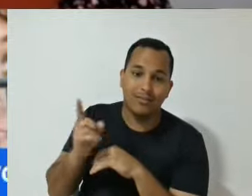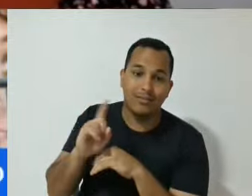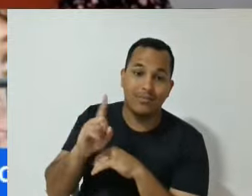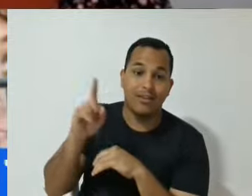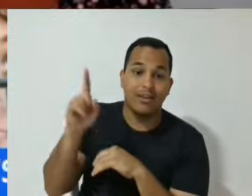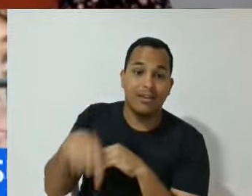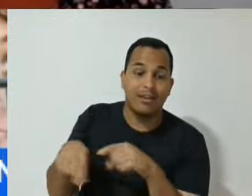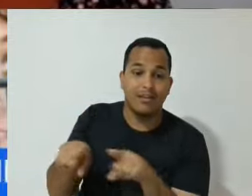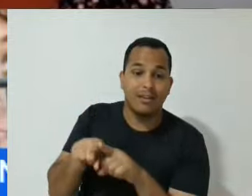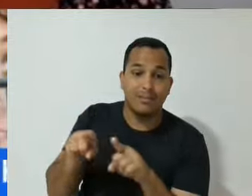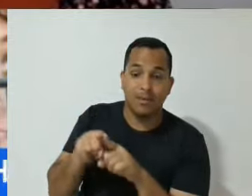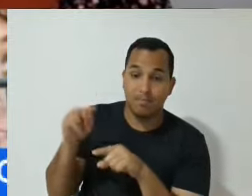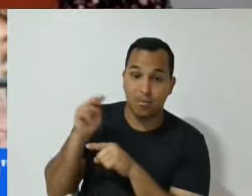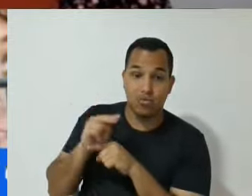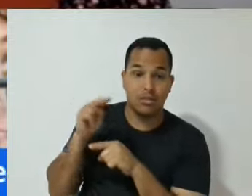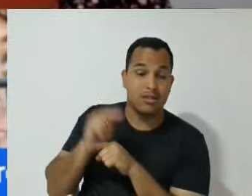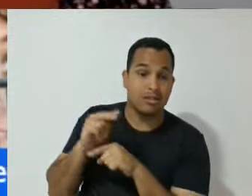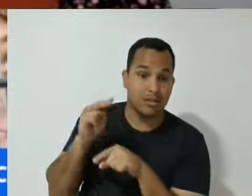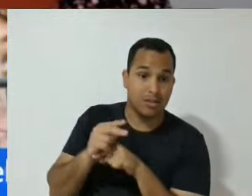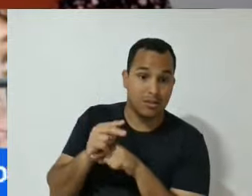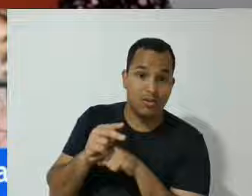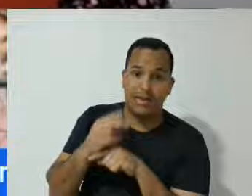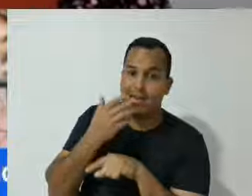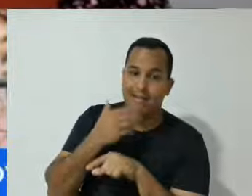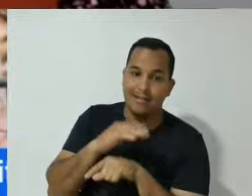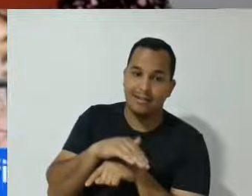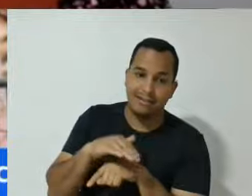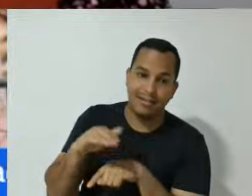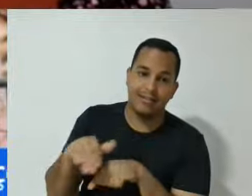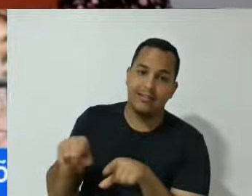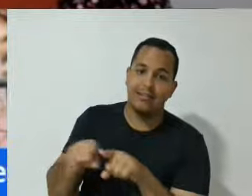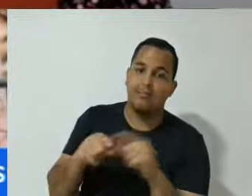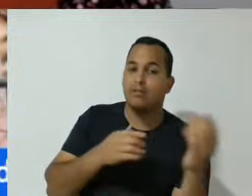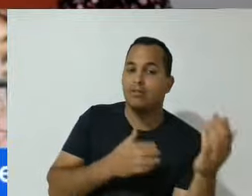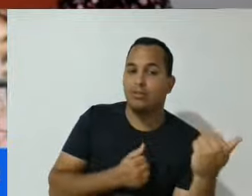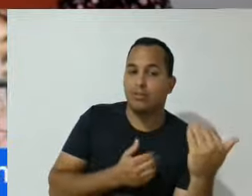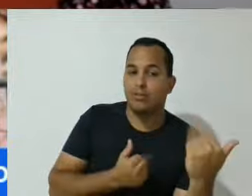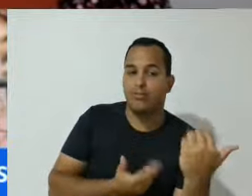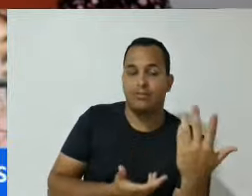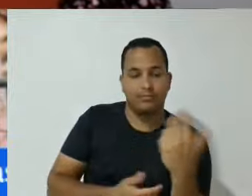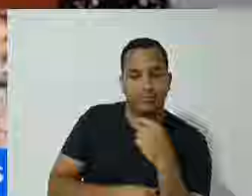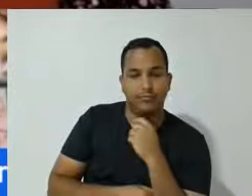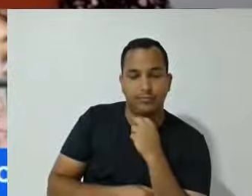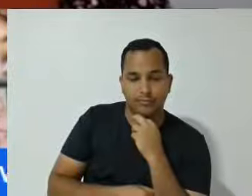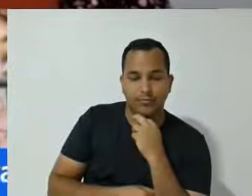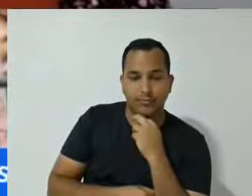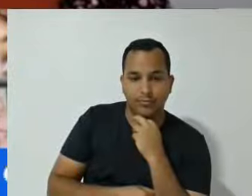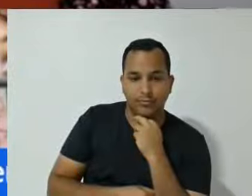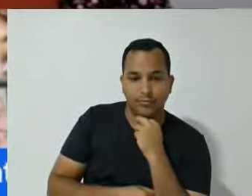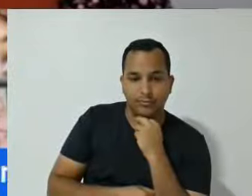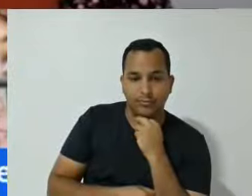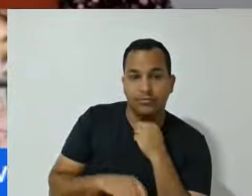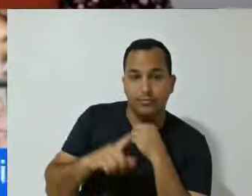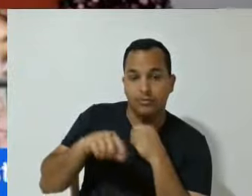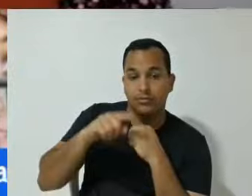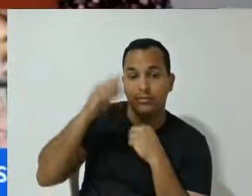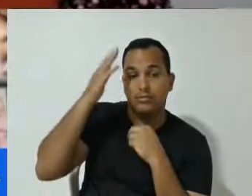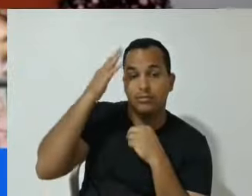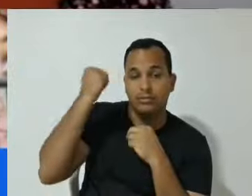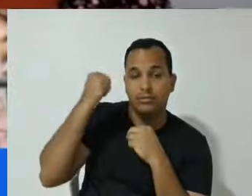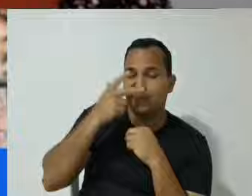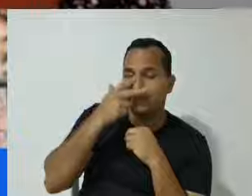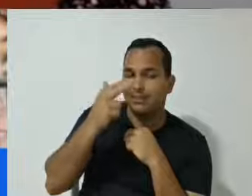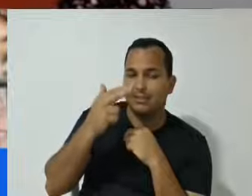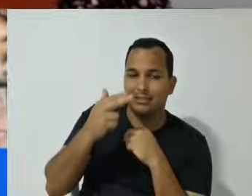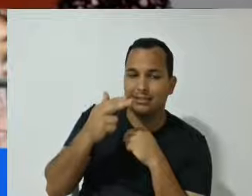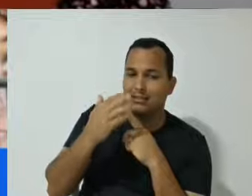de proteção para essas crianças, para esses adolescentes, né? A gente sabe também da insegurança